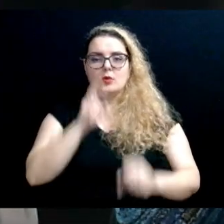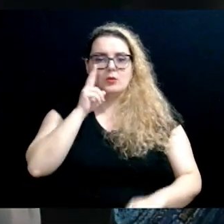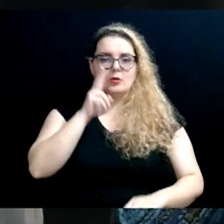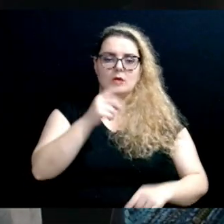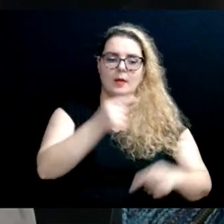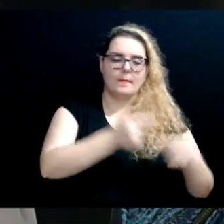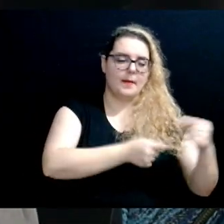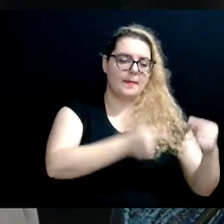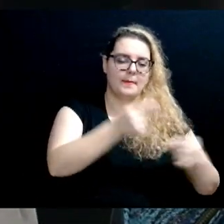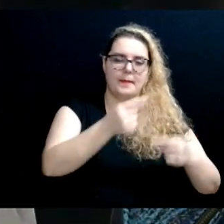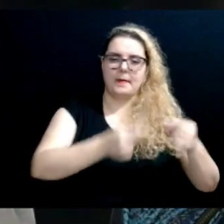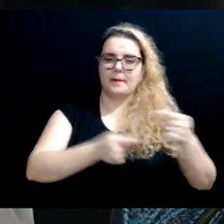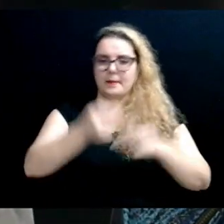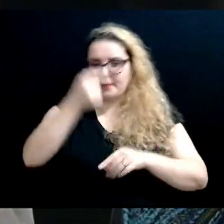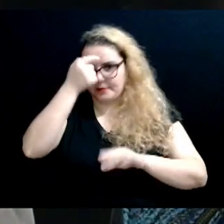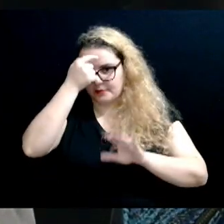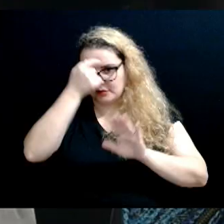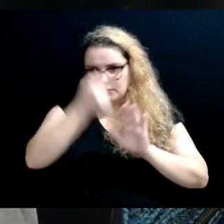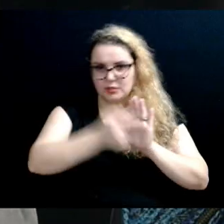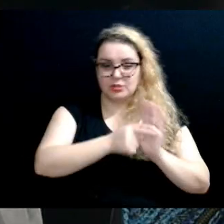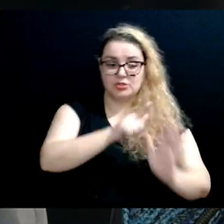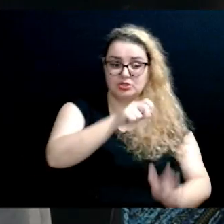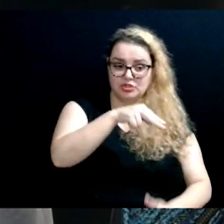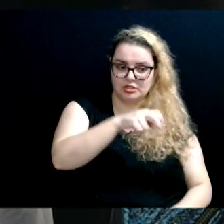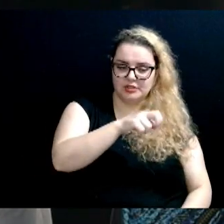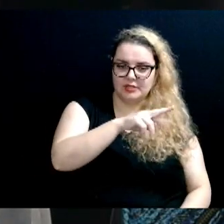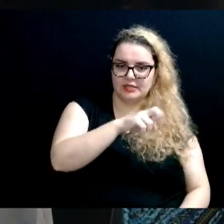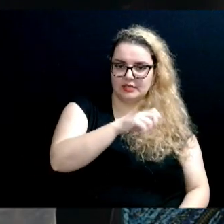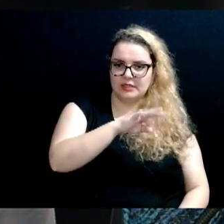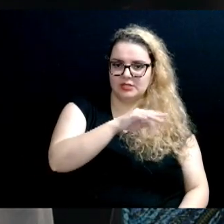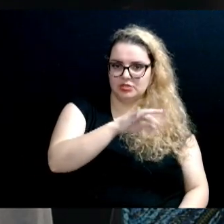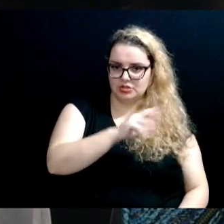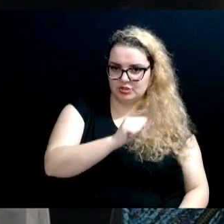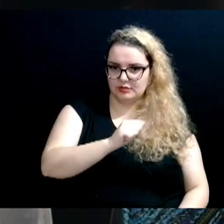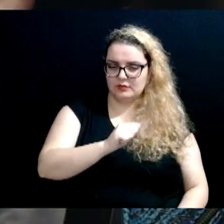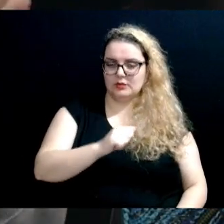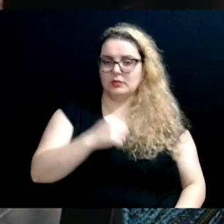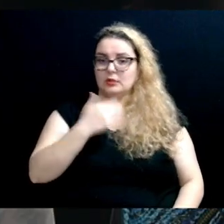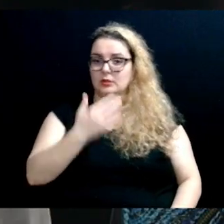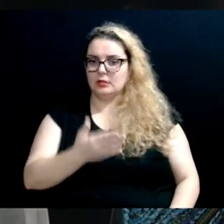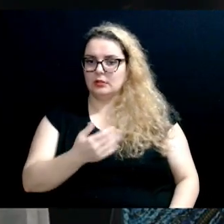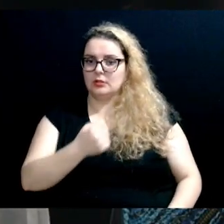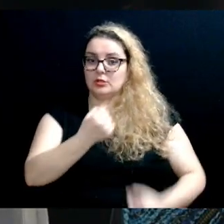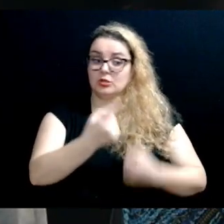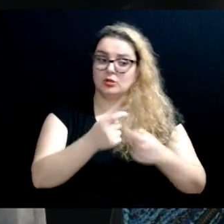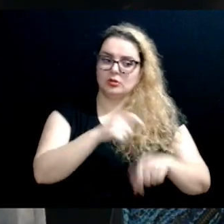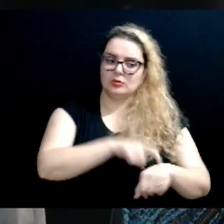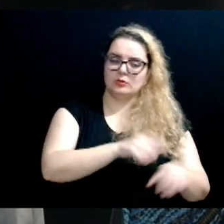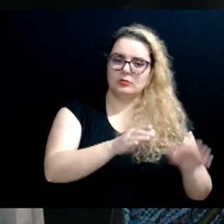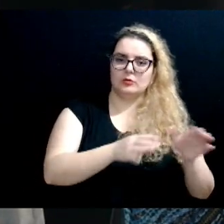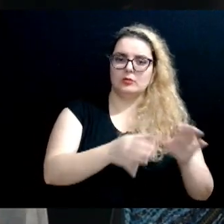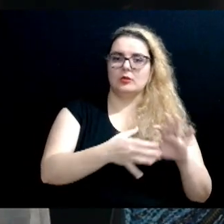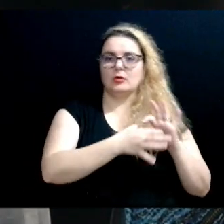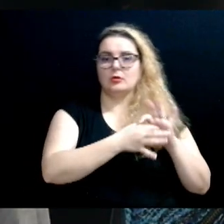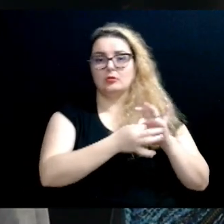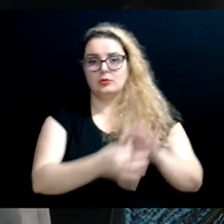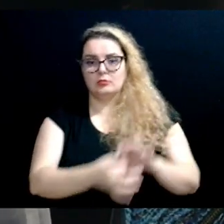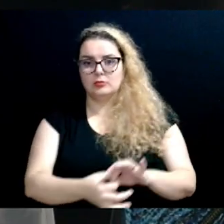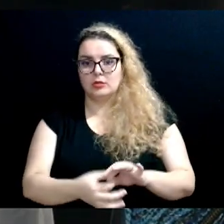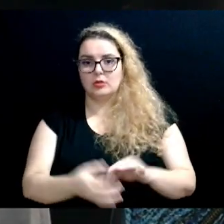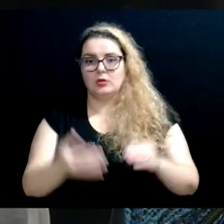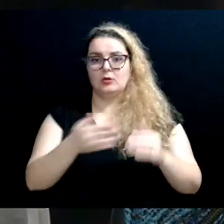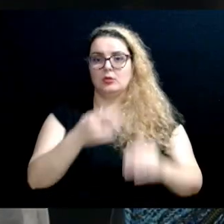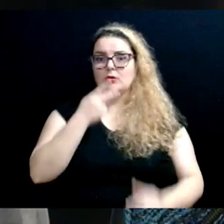inteligência artificial generativa, ela vai, em algum momento, falar de contexto. Hoje a gente já fala